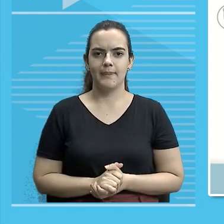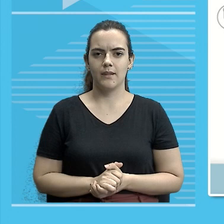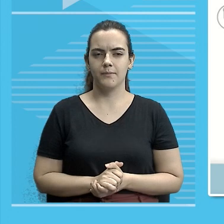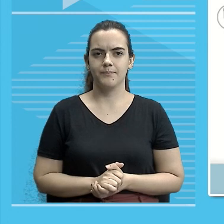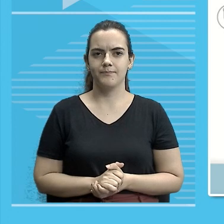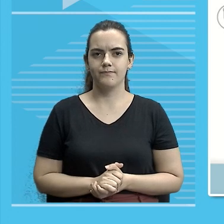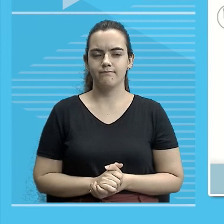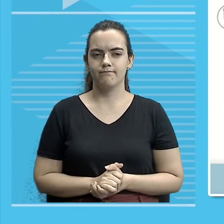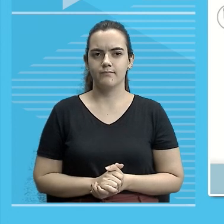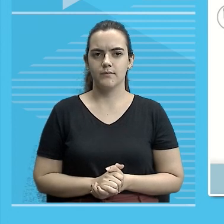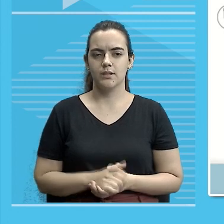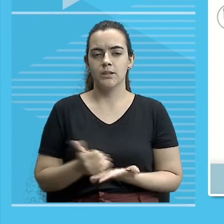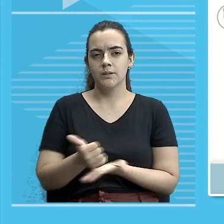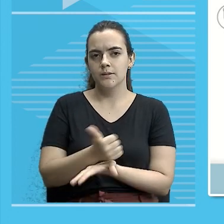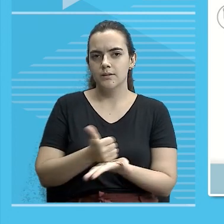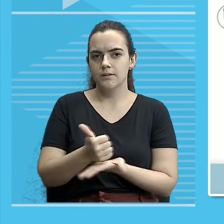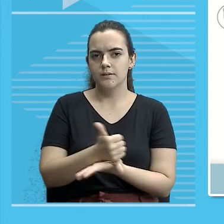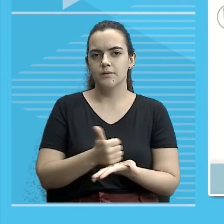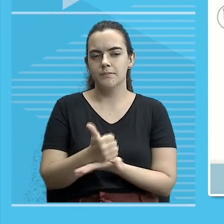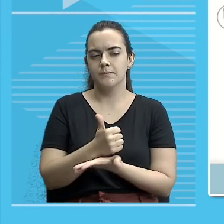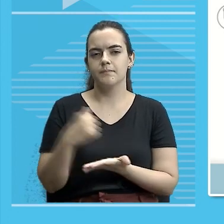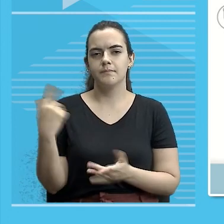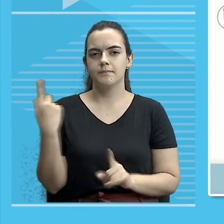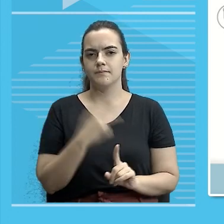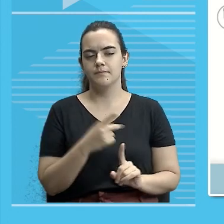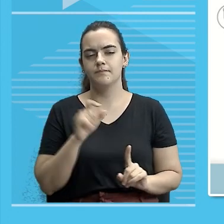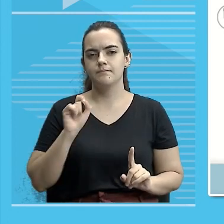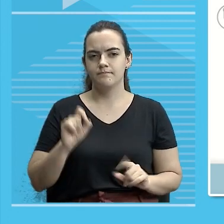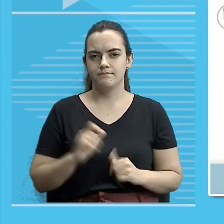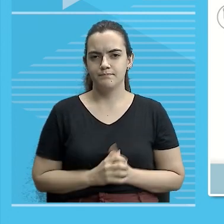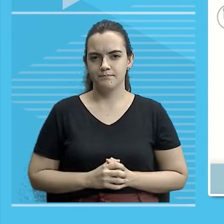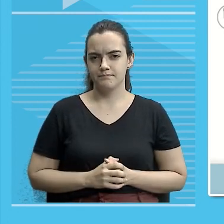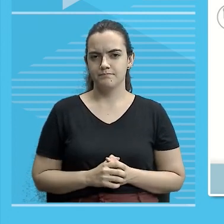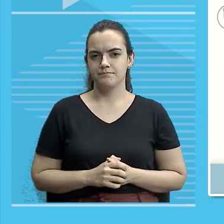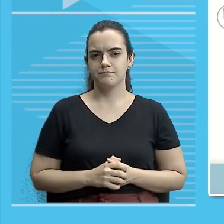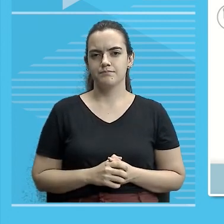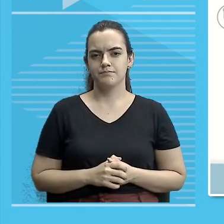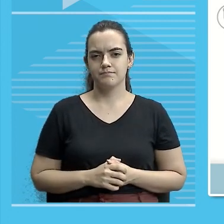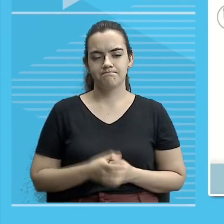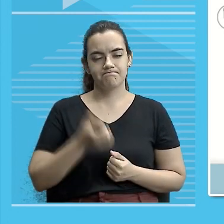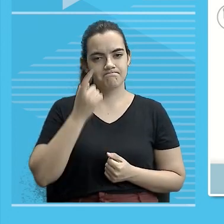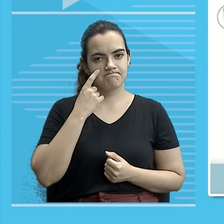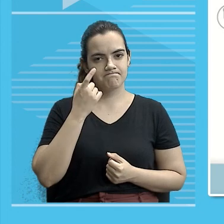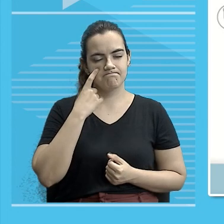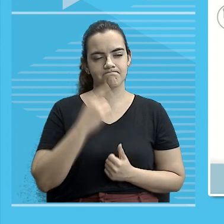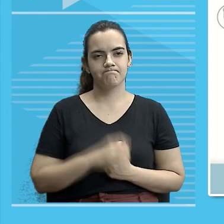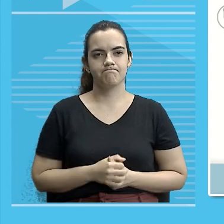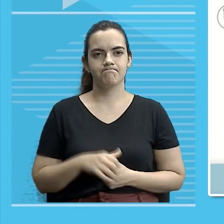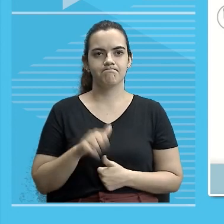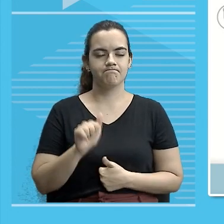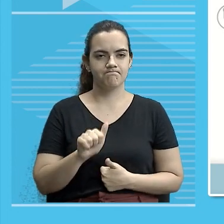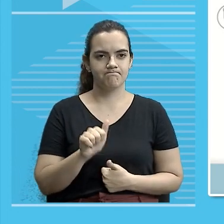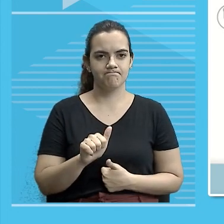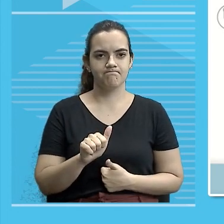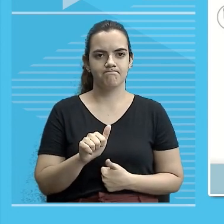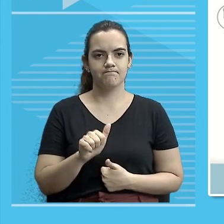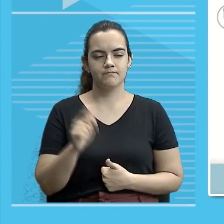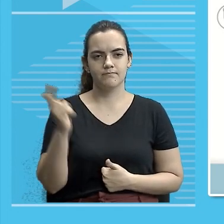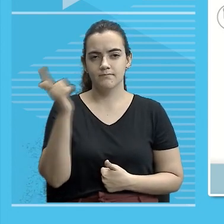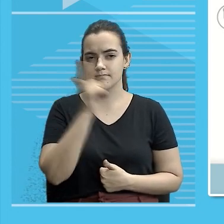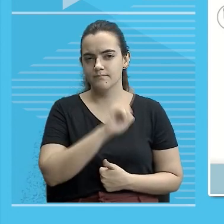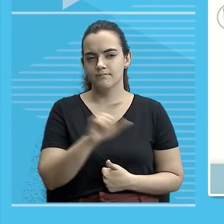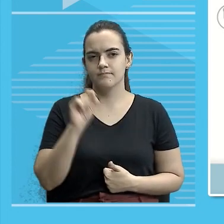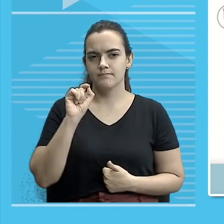qualidade né de dame é vamos lá vamos lá letra a produzir